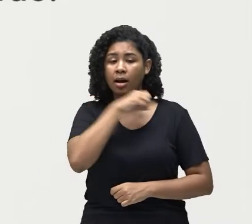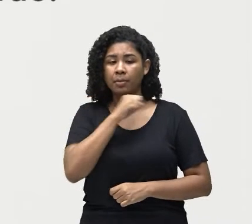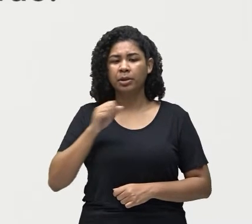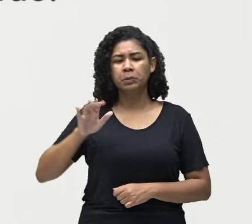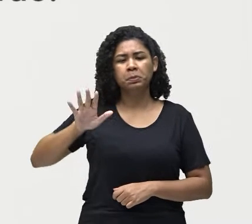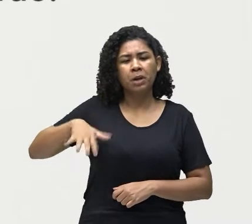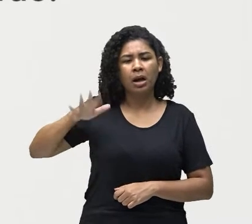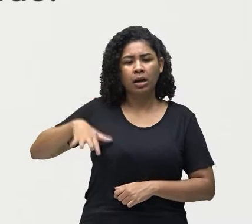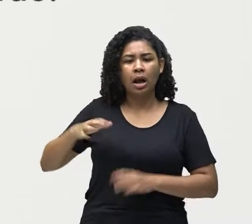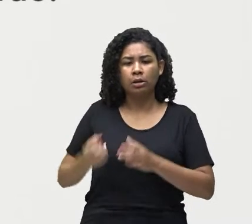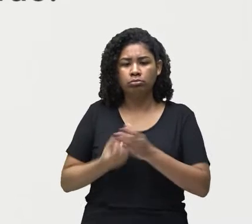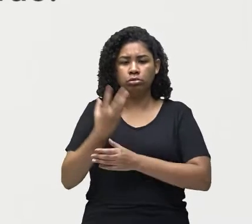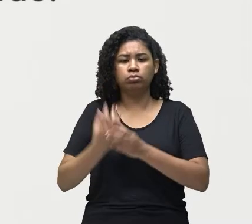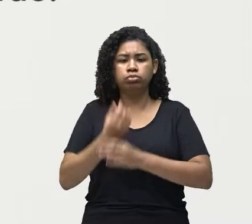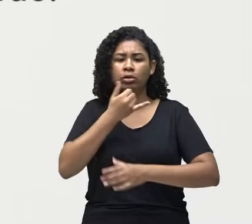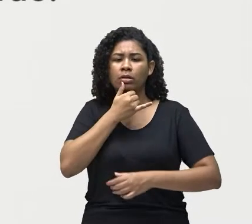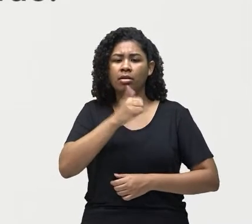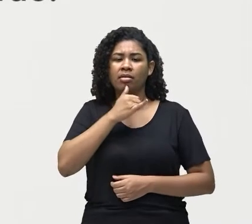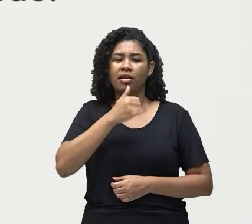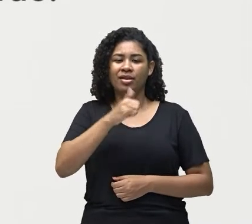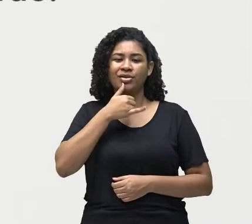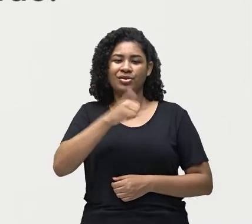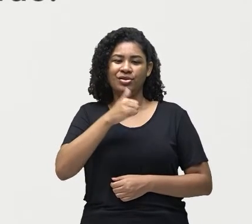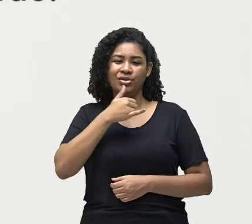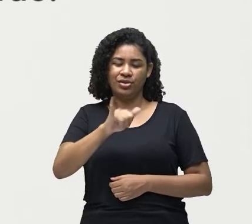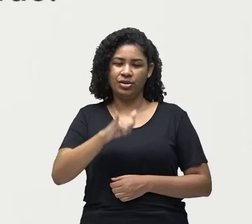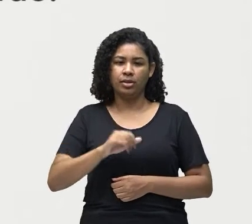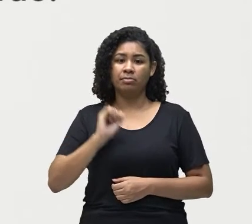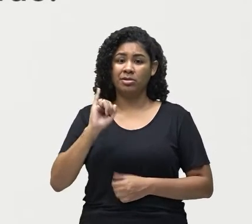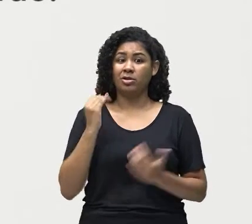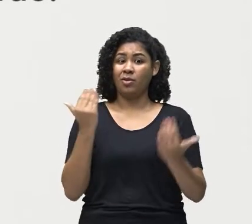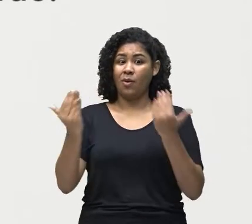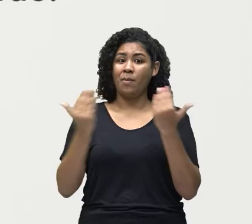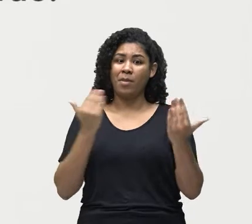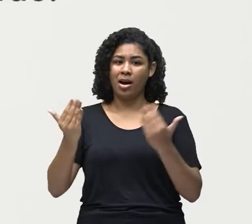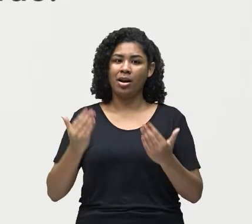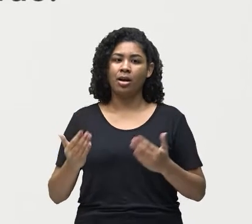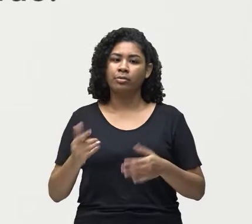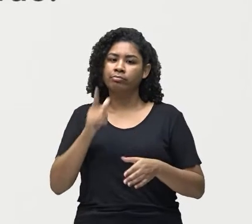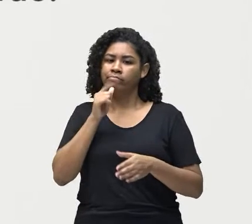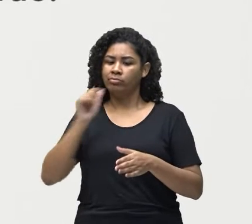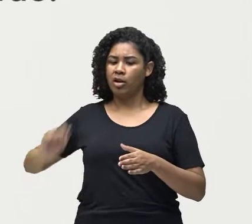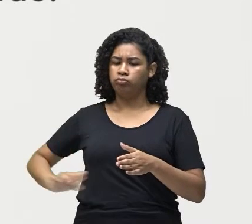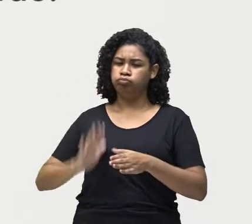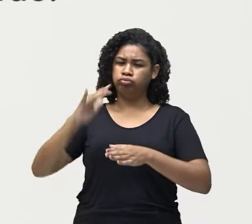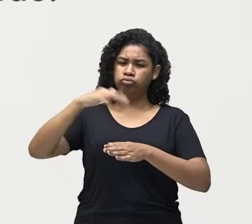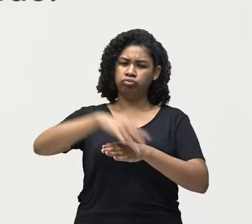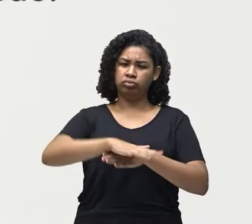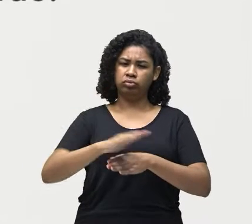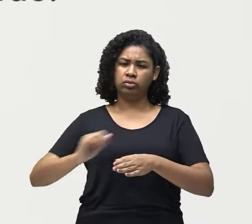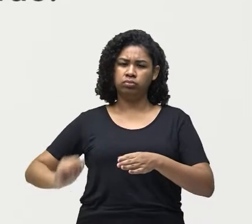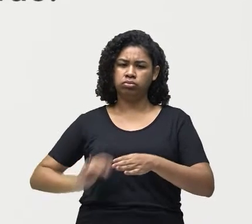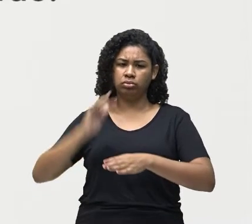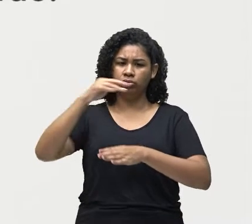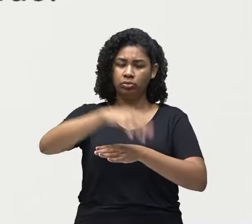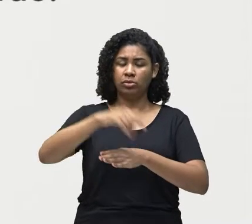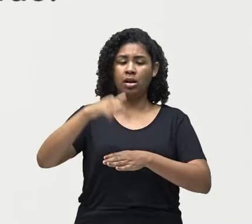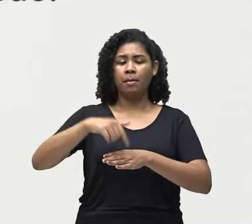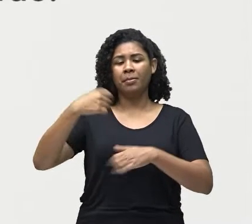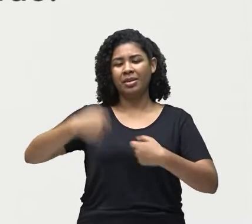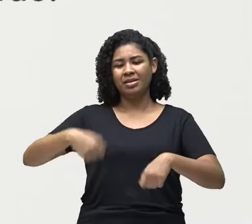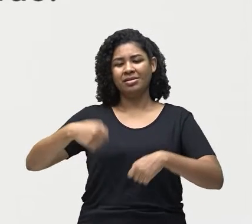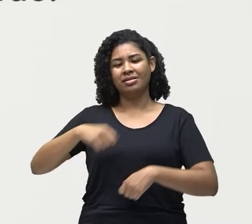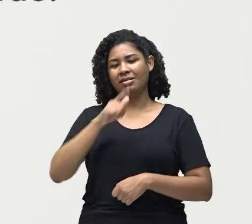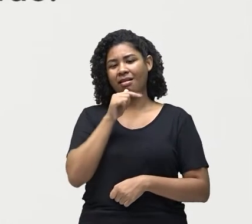para a produção de energia elétrica, em comparação com as hidroelétricas, que são aquelas que utilizam a força